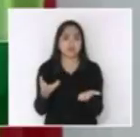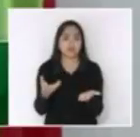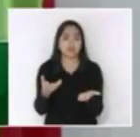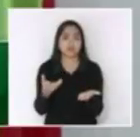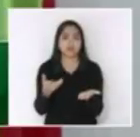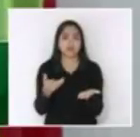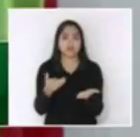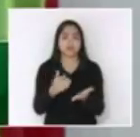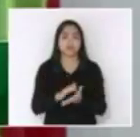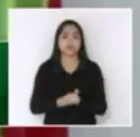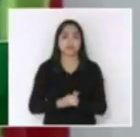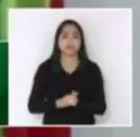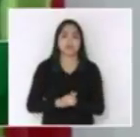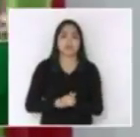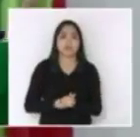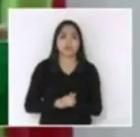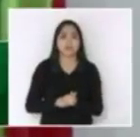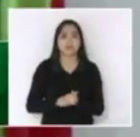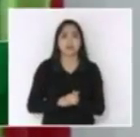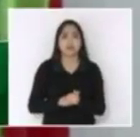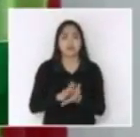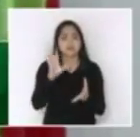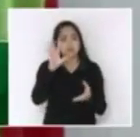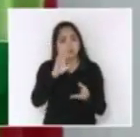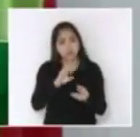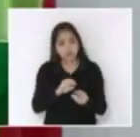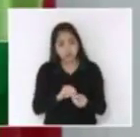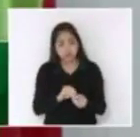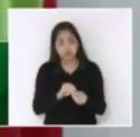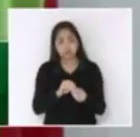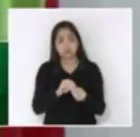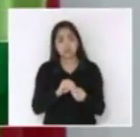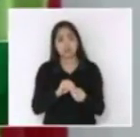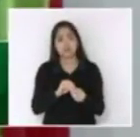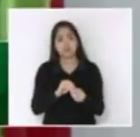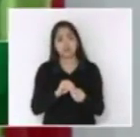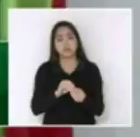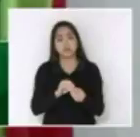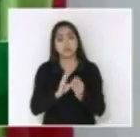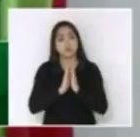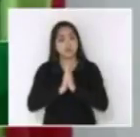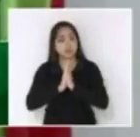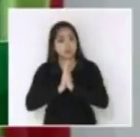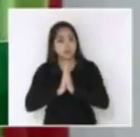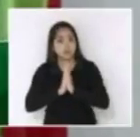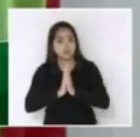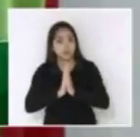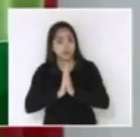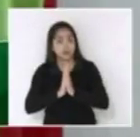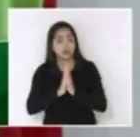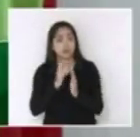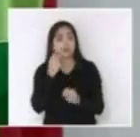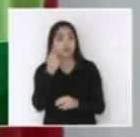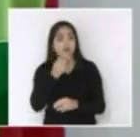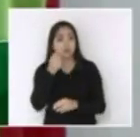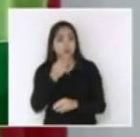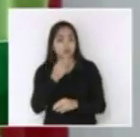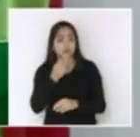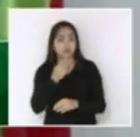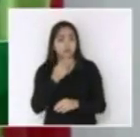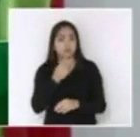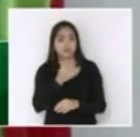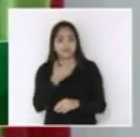Eu resumo e sintetizo o meu apelo dizendo,